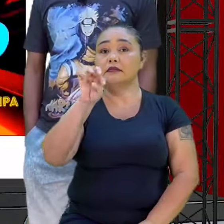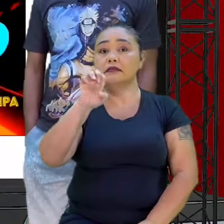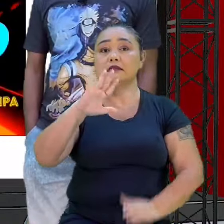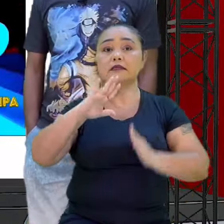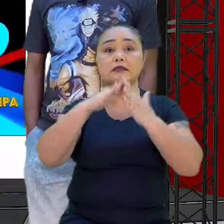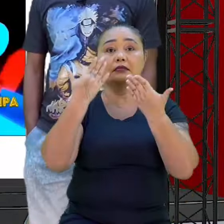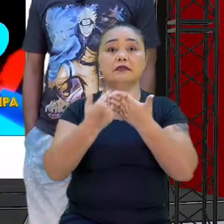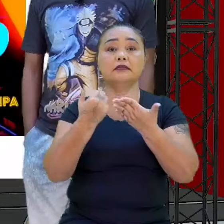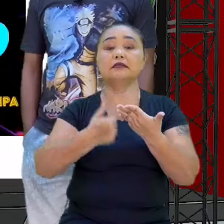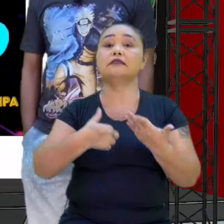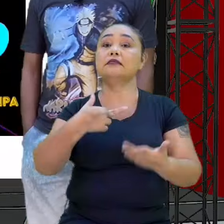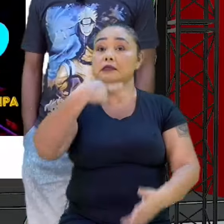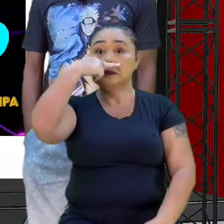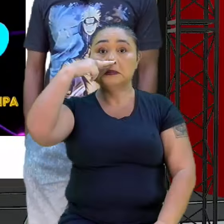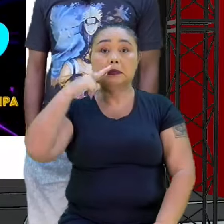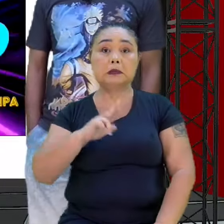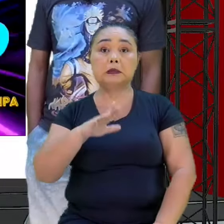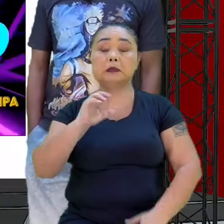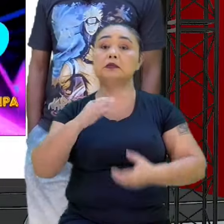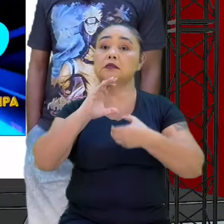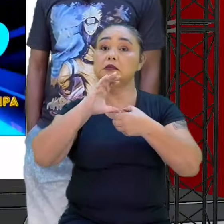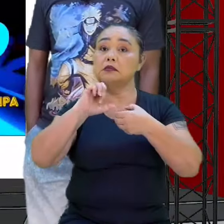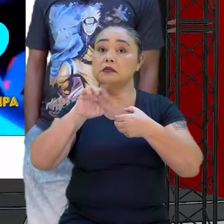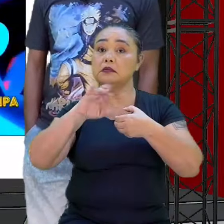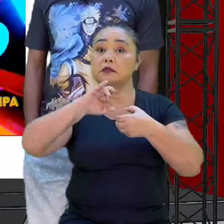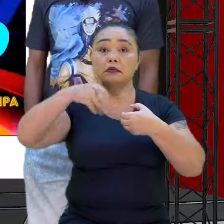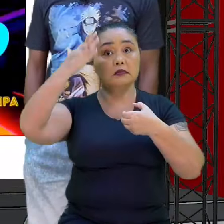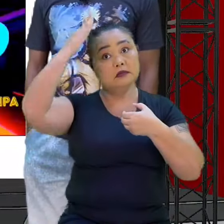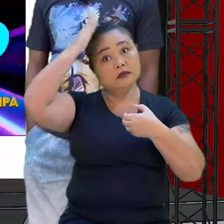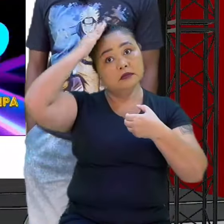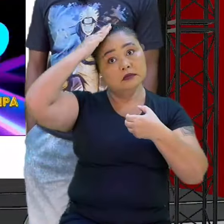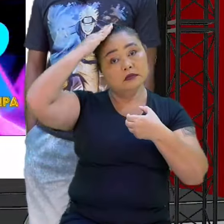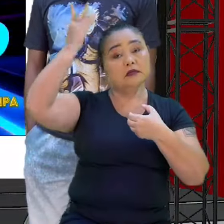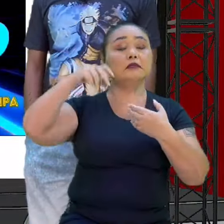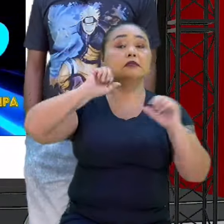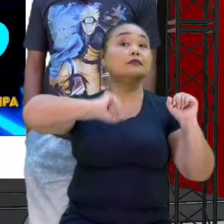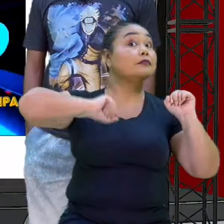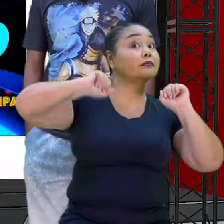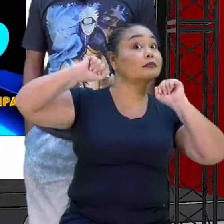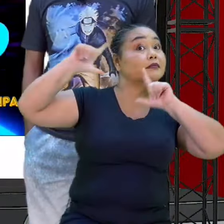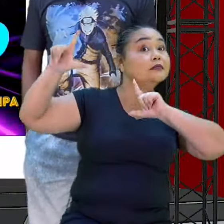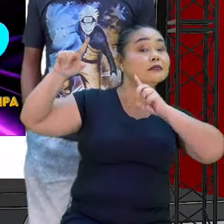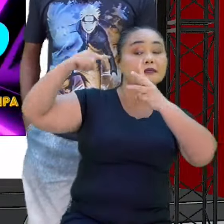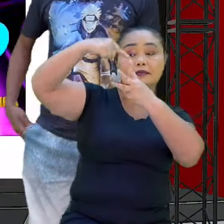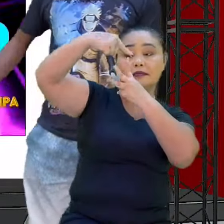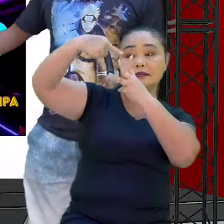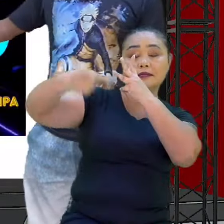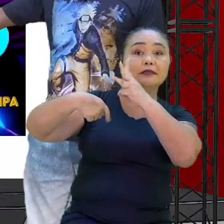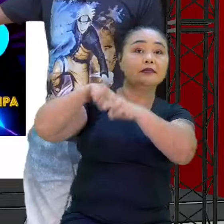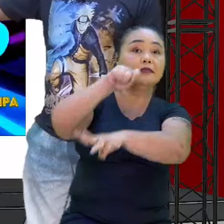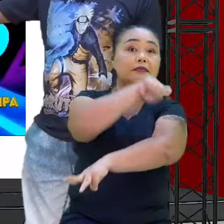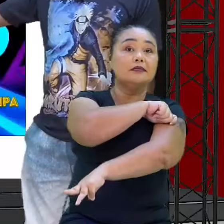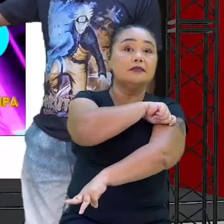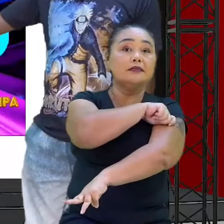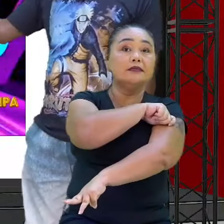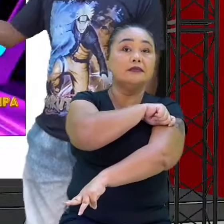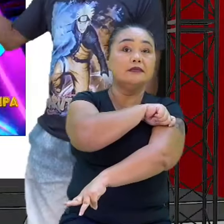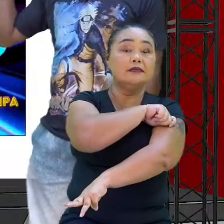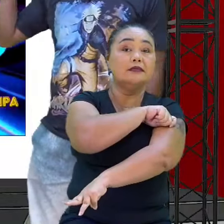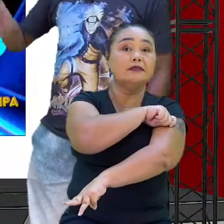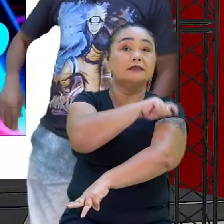Marechal Rondon cré de G Paraná gipa na telinha são três alunos três alunos e aqui equipe a